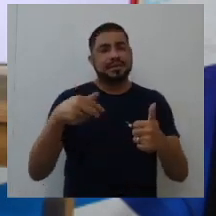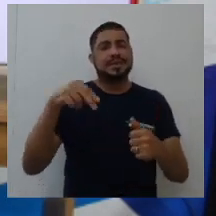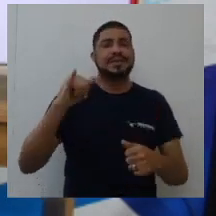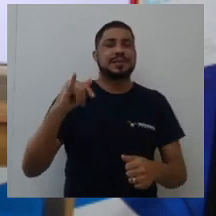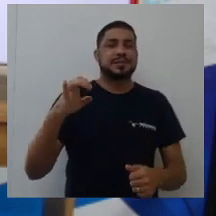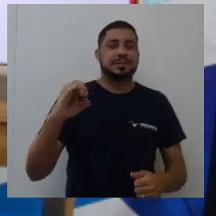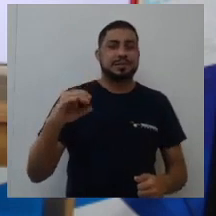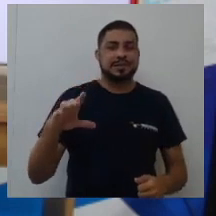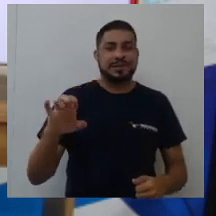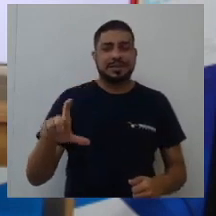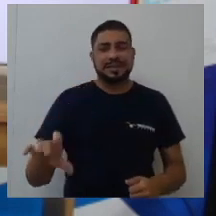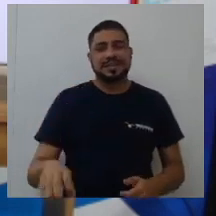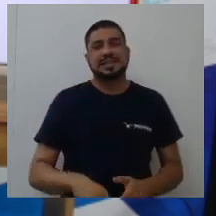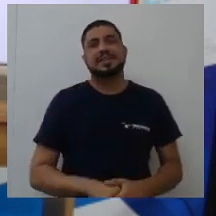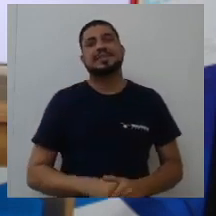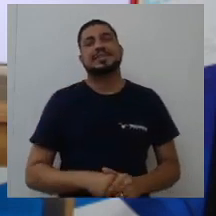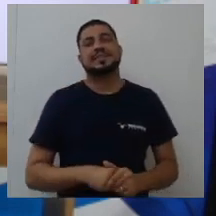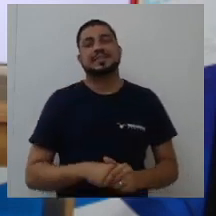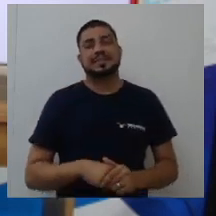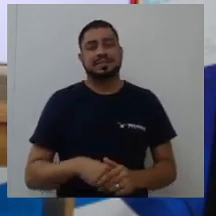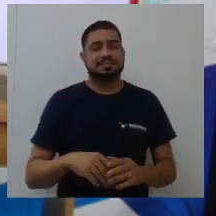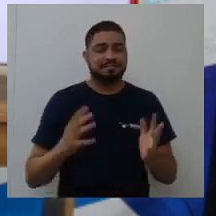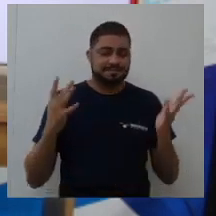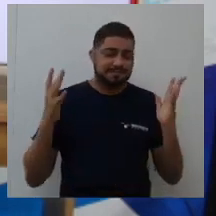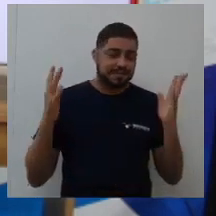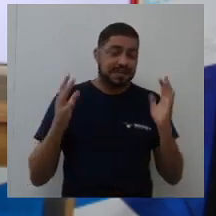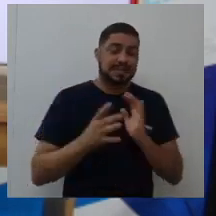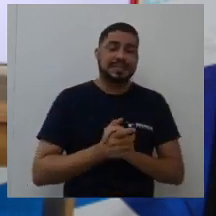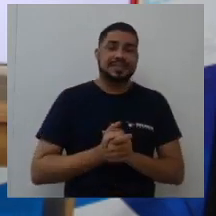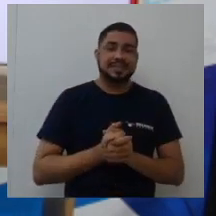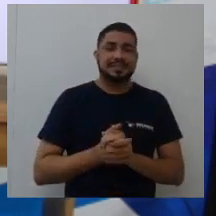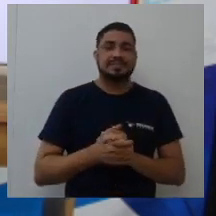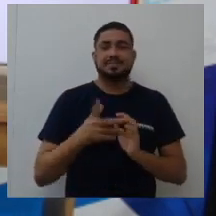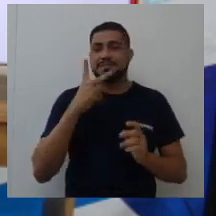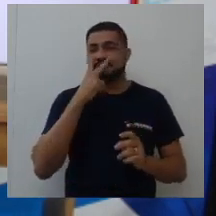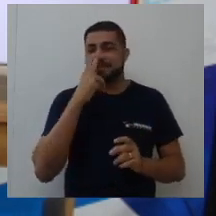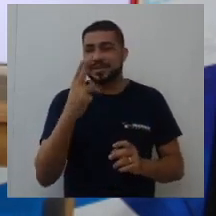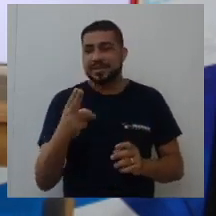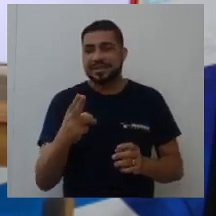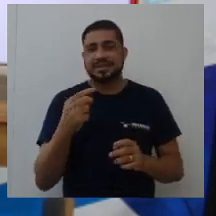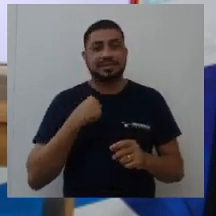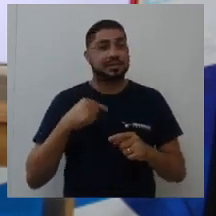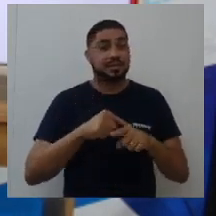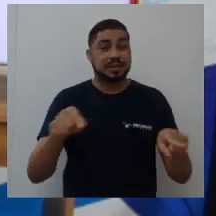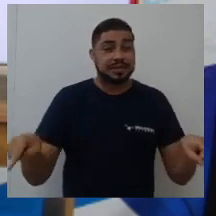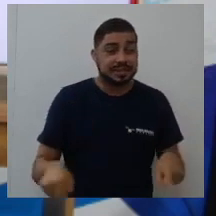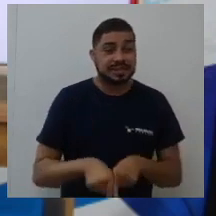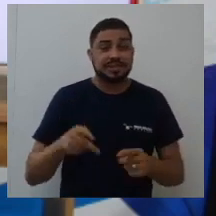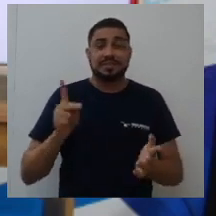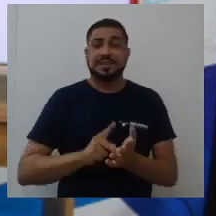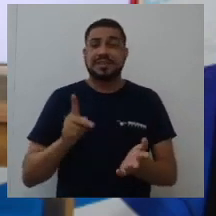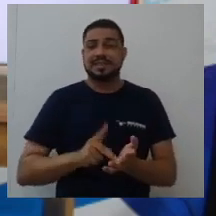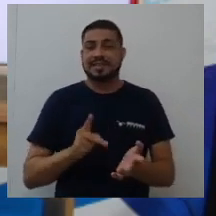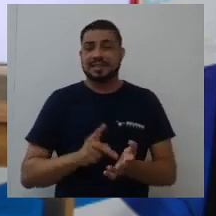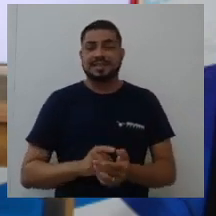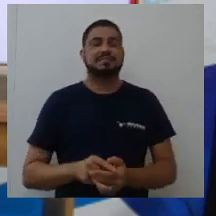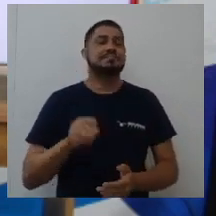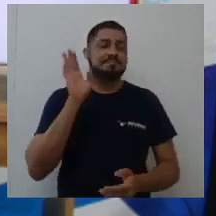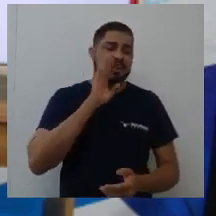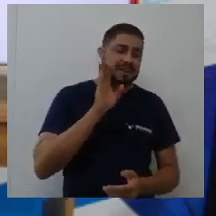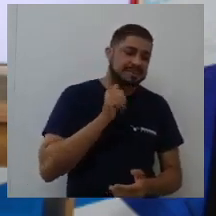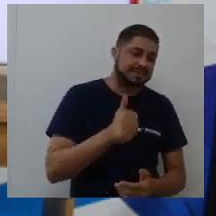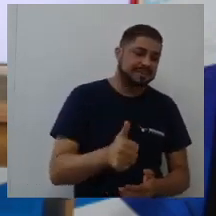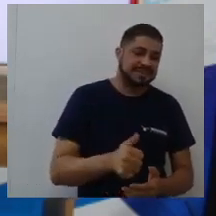velho. Show de bola demais. Meu irmão, parece aqui que eu estou na sala de aula de verdade aqui com vocês. Massa.